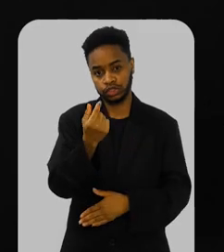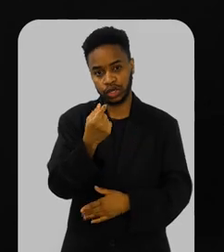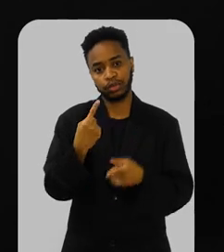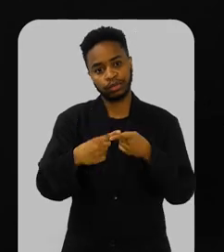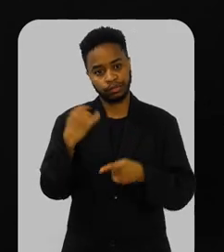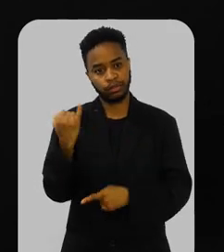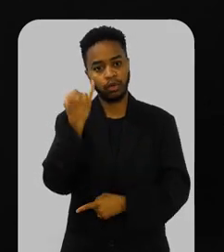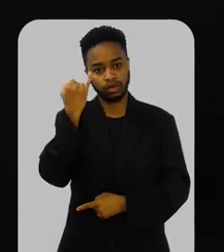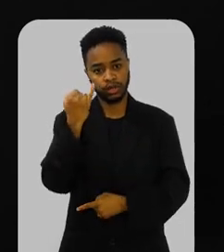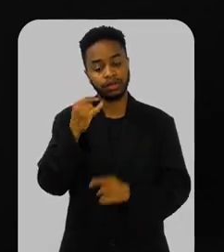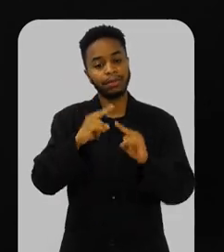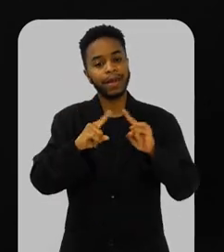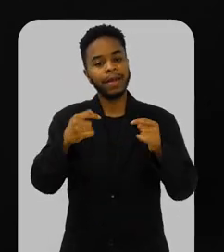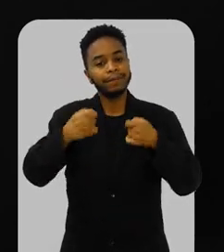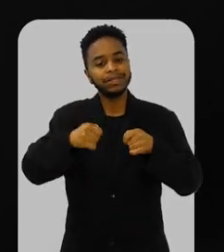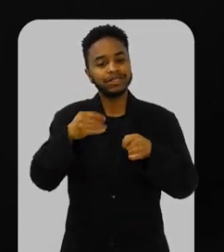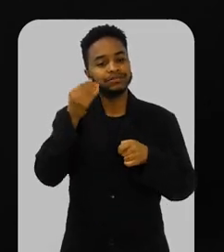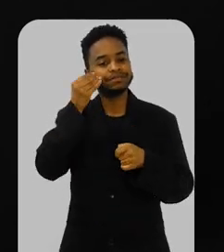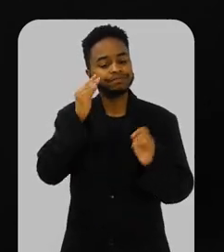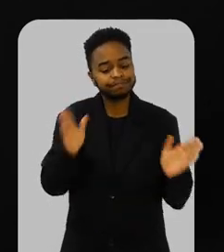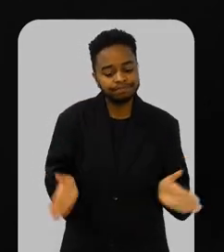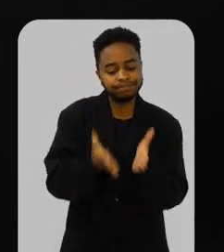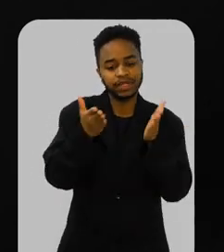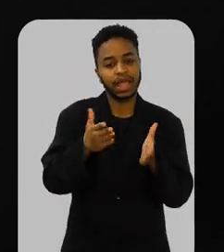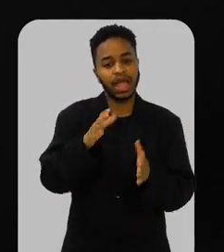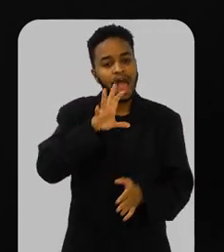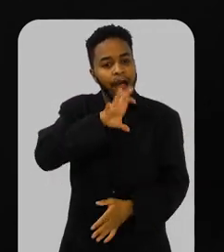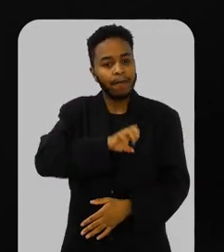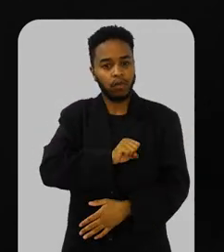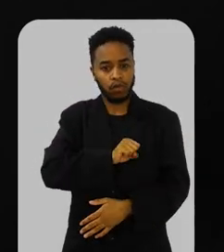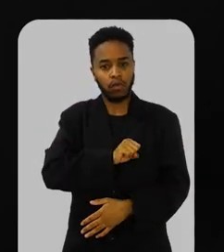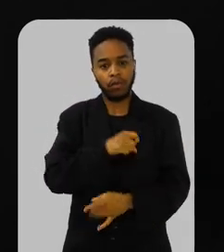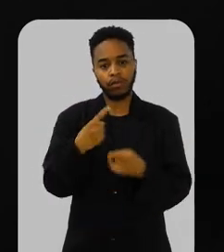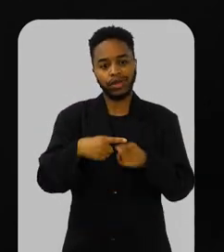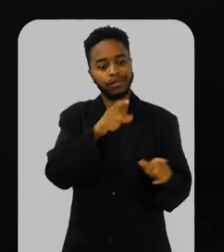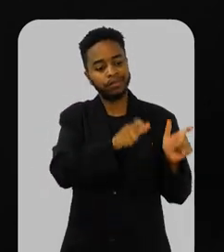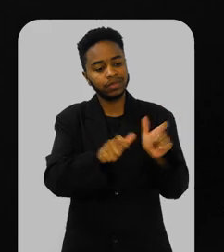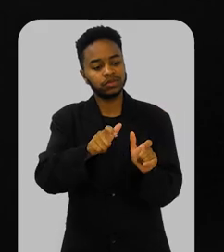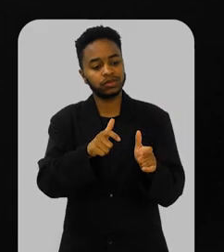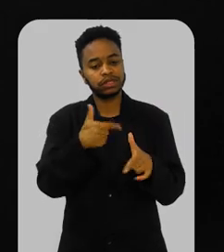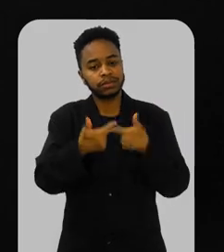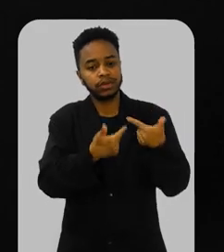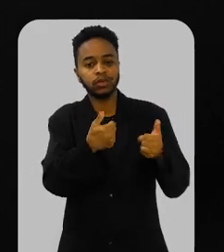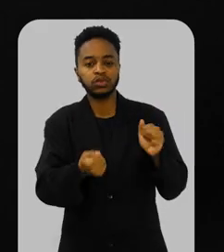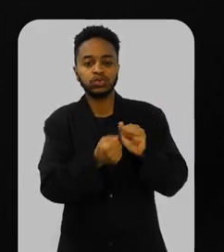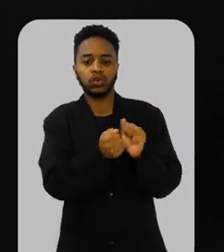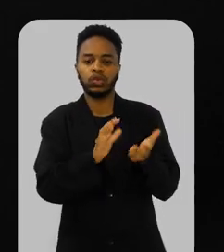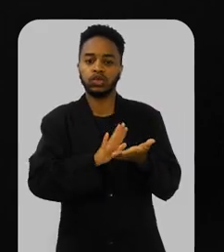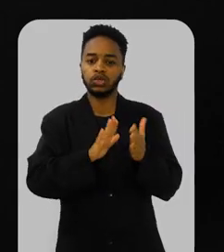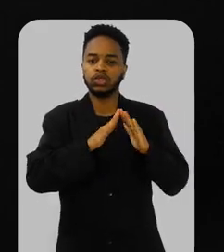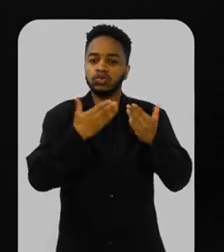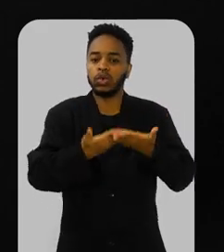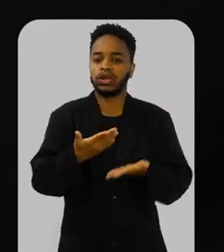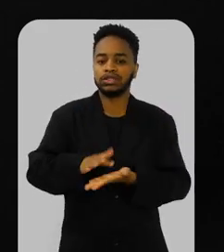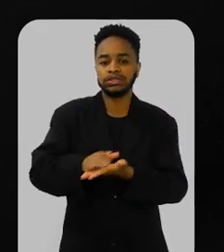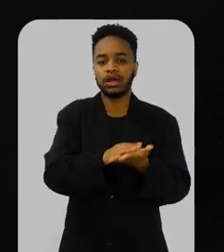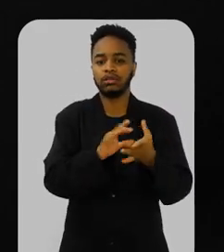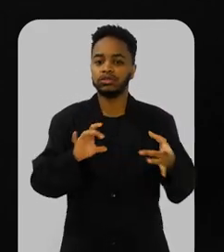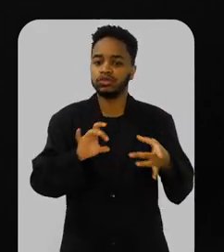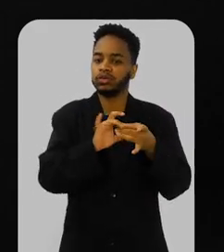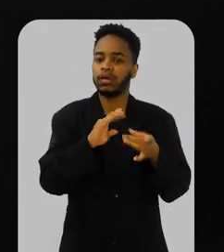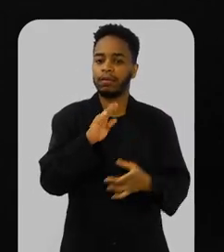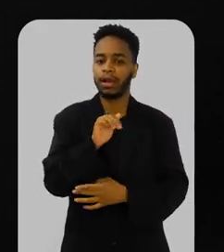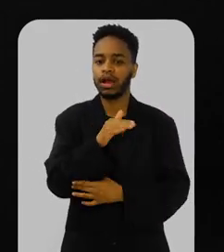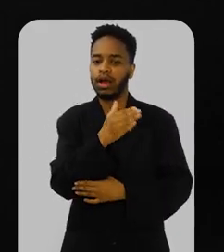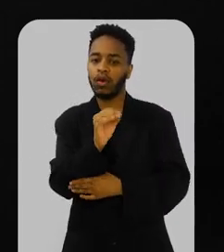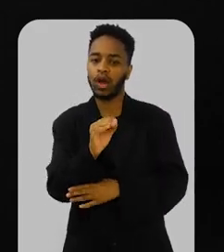mundo, mas que você consiga alimentar essa paixão das pessoas para fazer a escola de samba, para fazer o barracão, para fazer tudo acontecer até